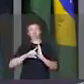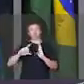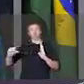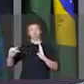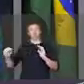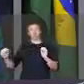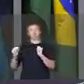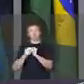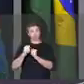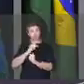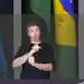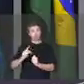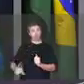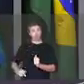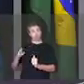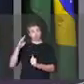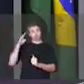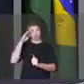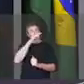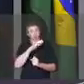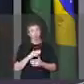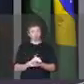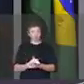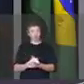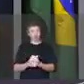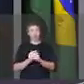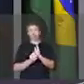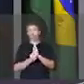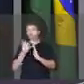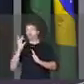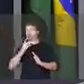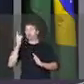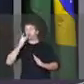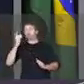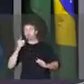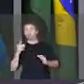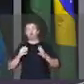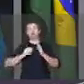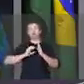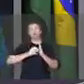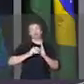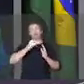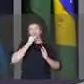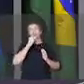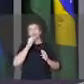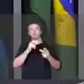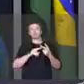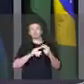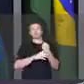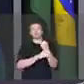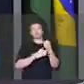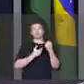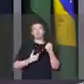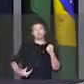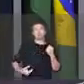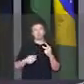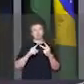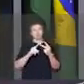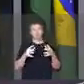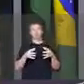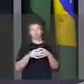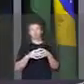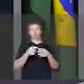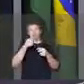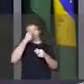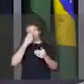ao presidente da República, onde vários parlamentares de bancadas, como a bancada de segurança pública, a bancada